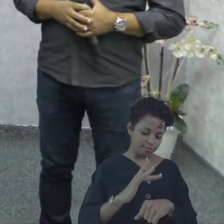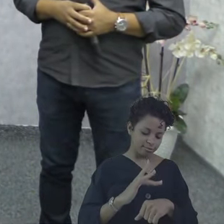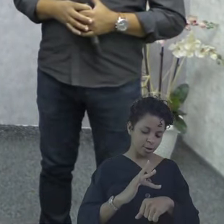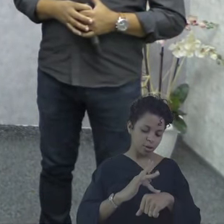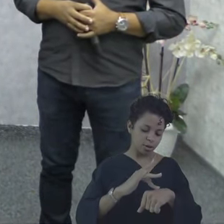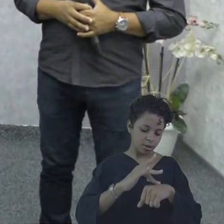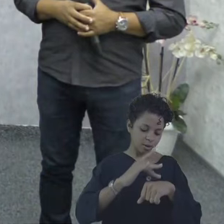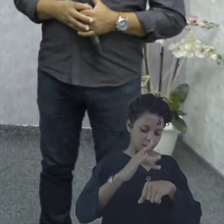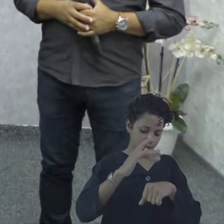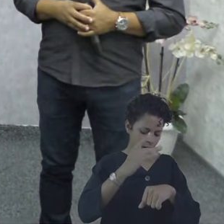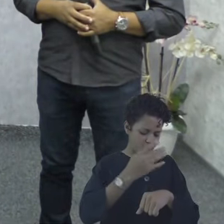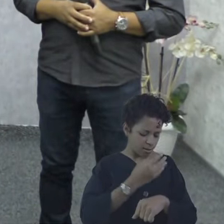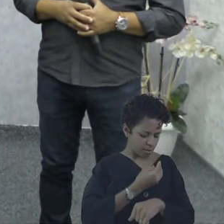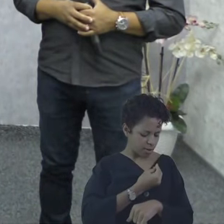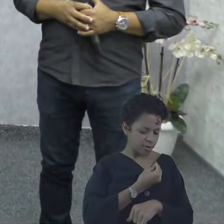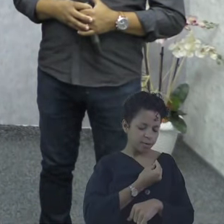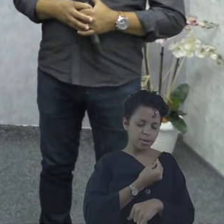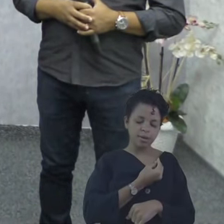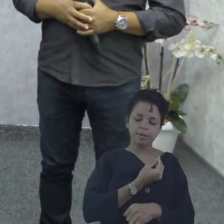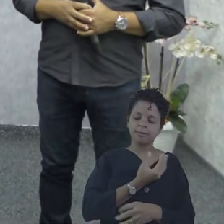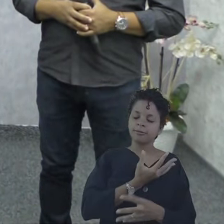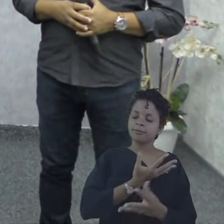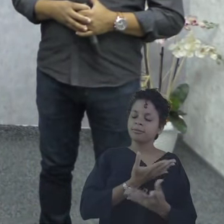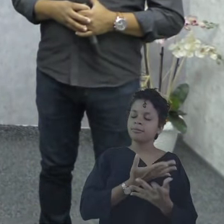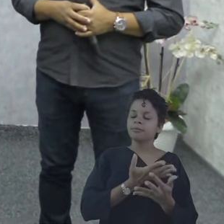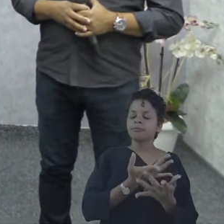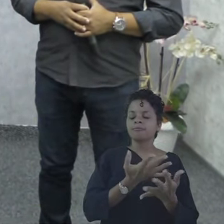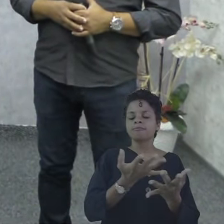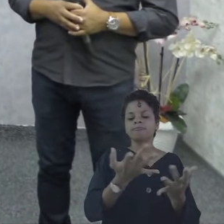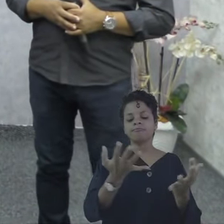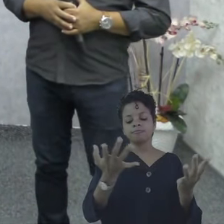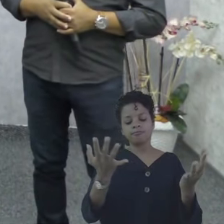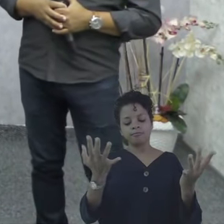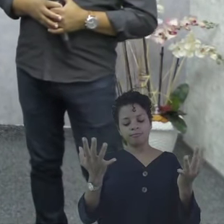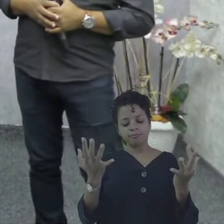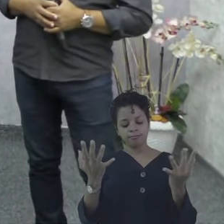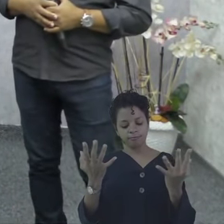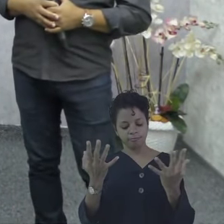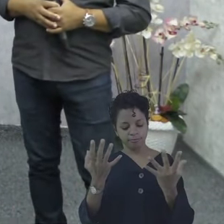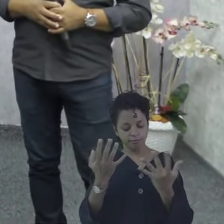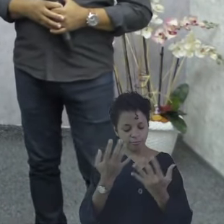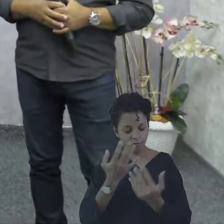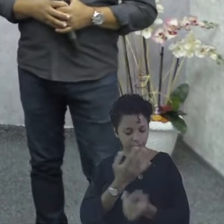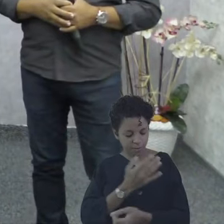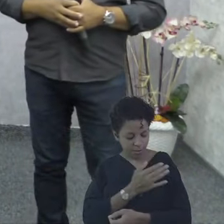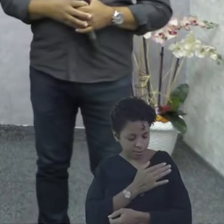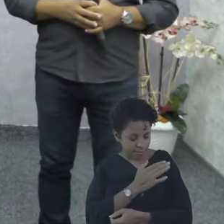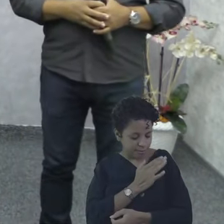pude ver. Quando abri meu